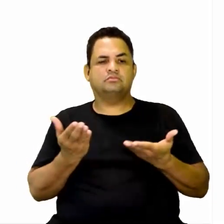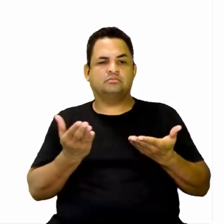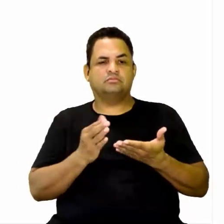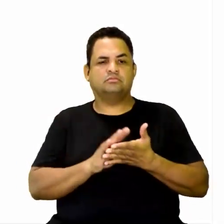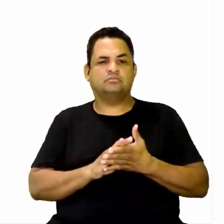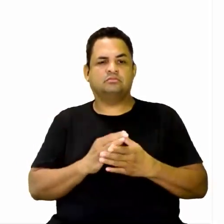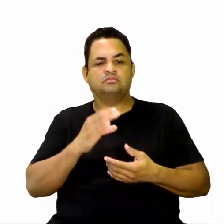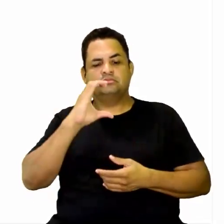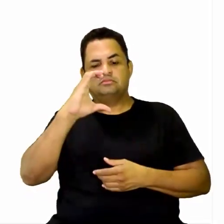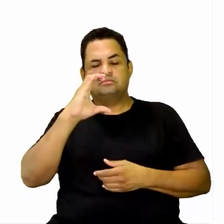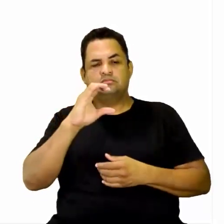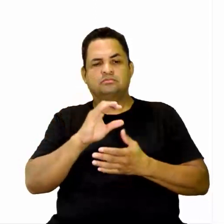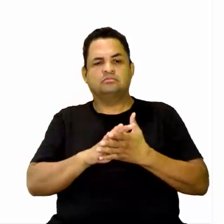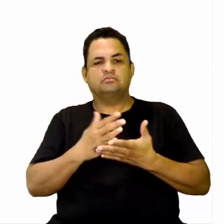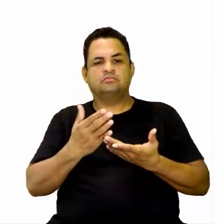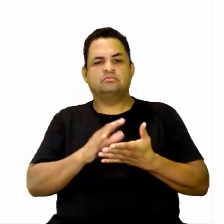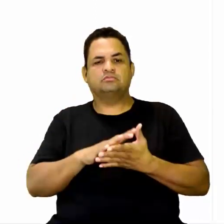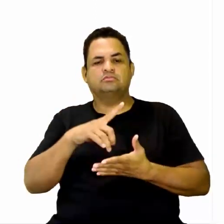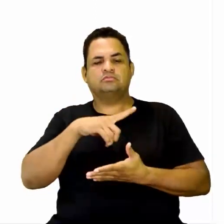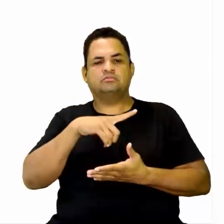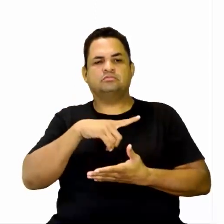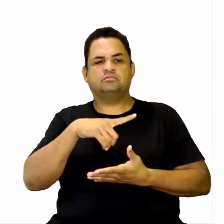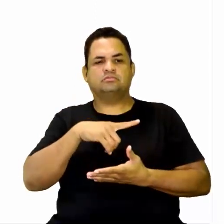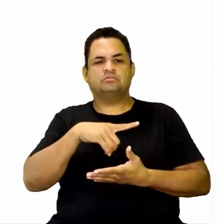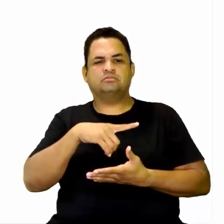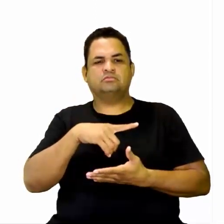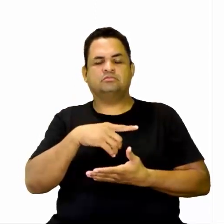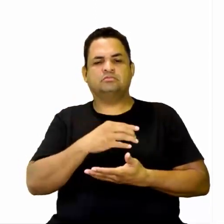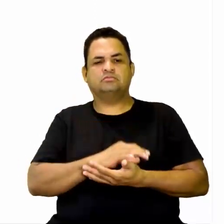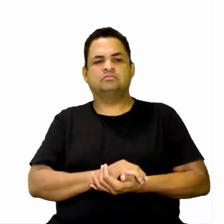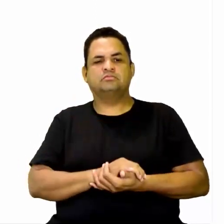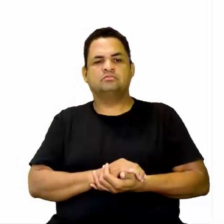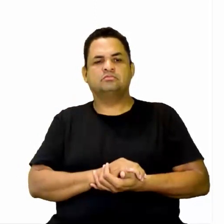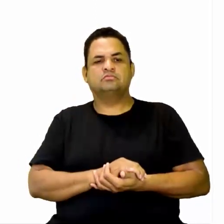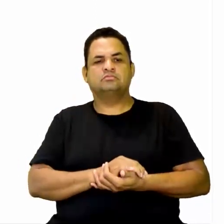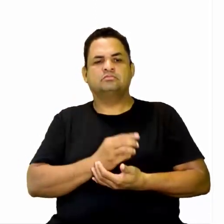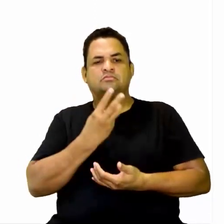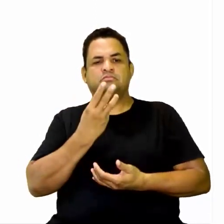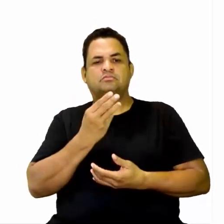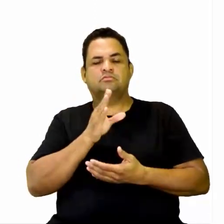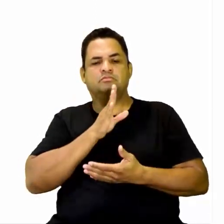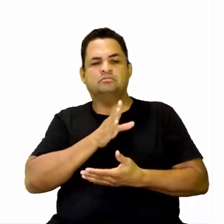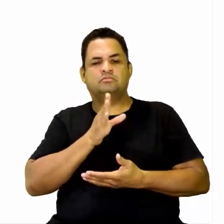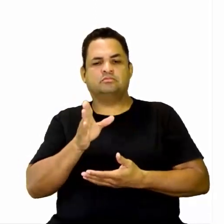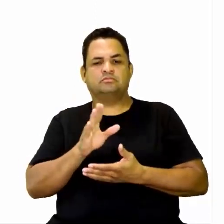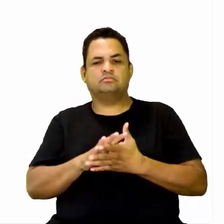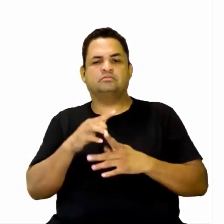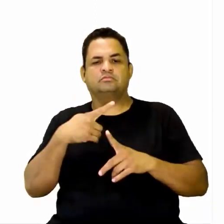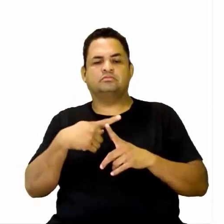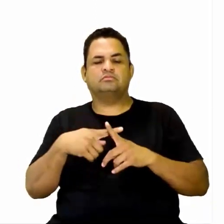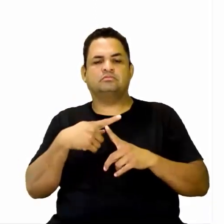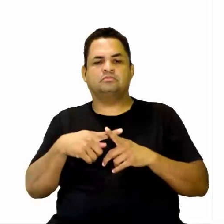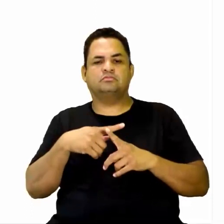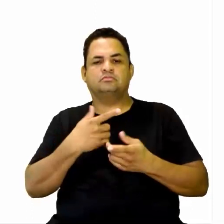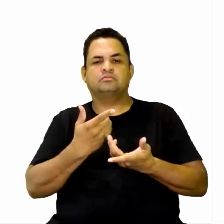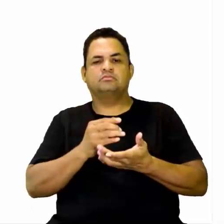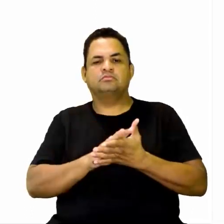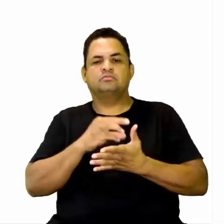C, porque existem realmente 3 fases, pois a